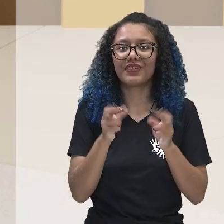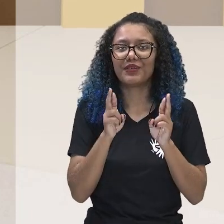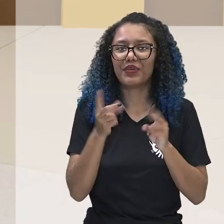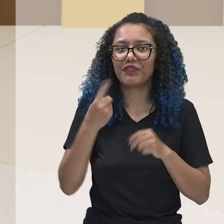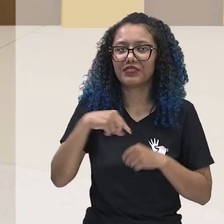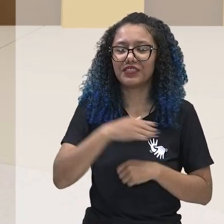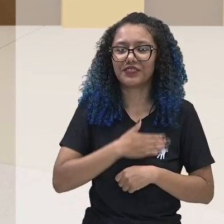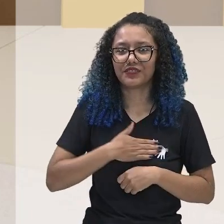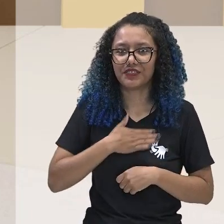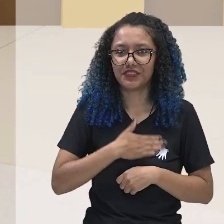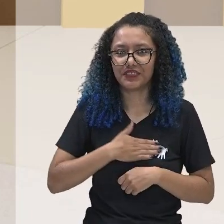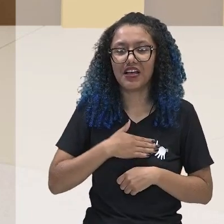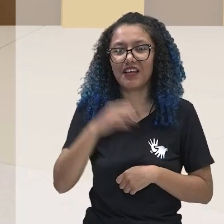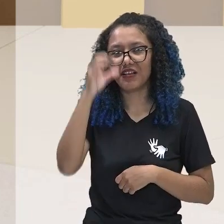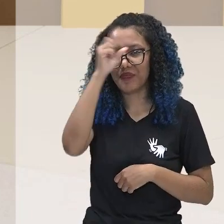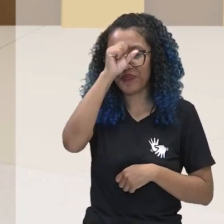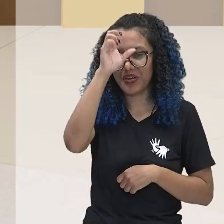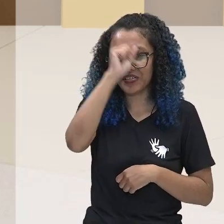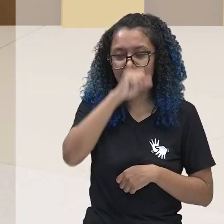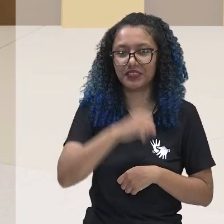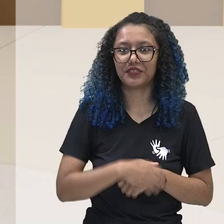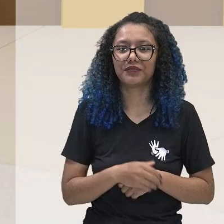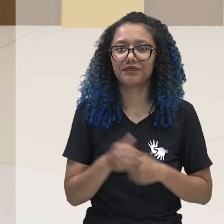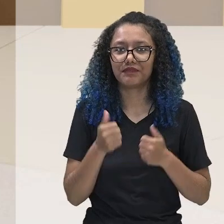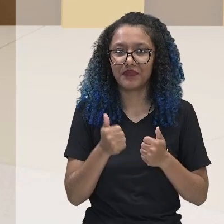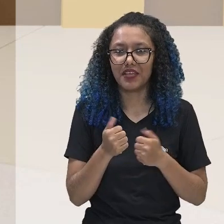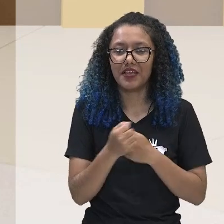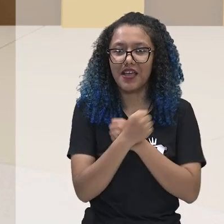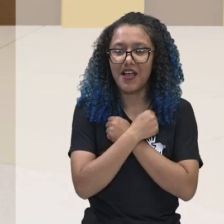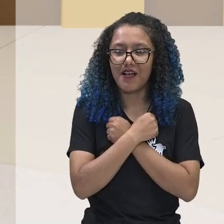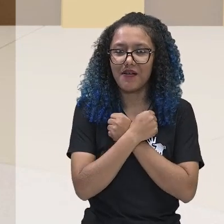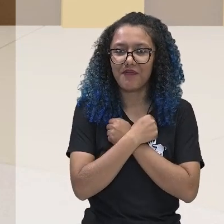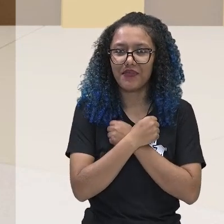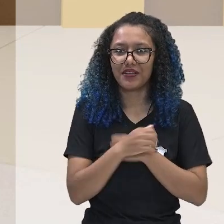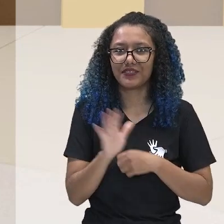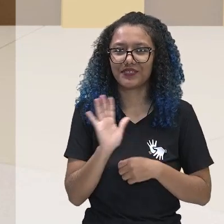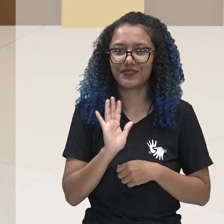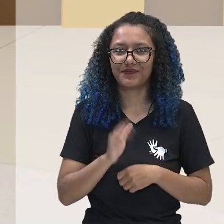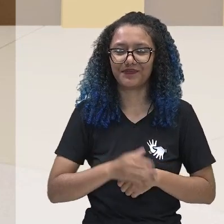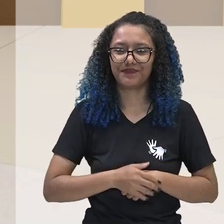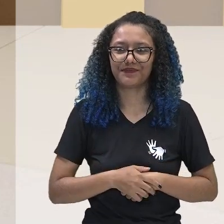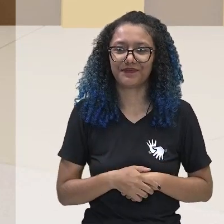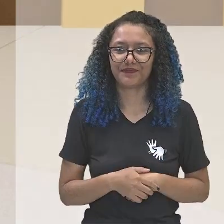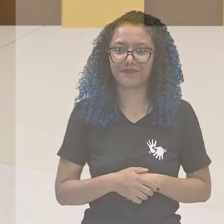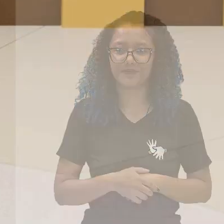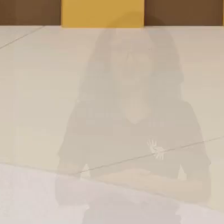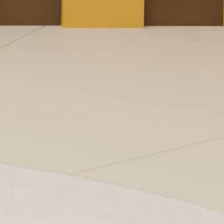dessa aula, tenham aprendido bastante. Deixo a todos um forte abraço e até a próxima.